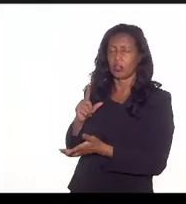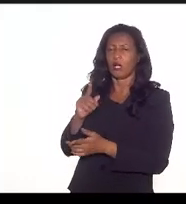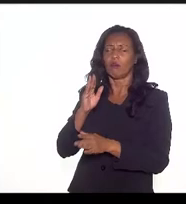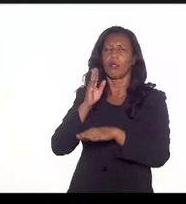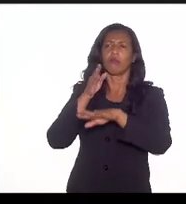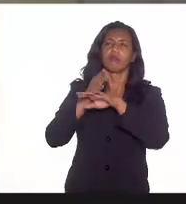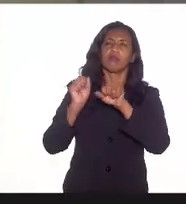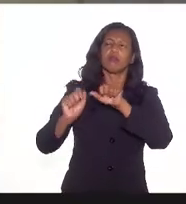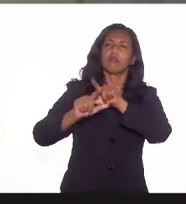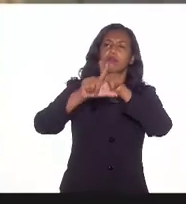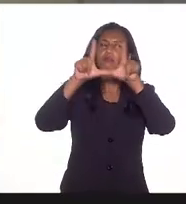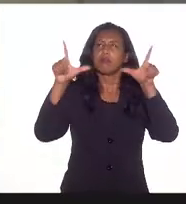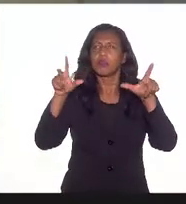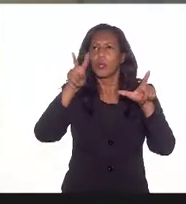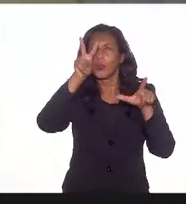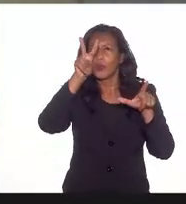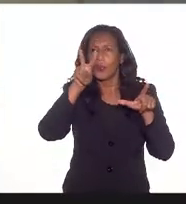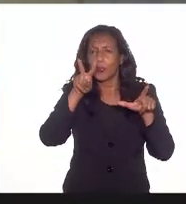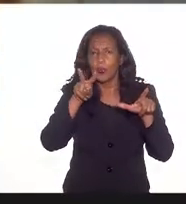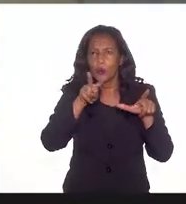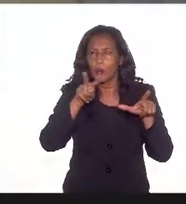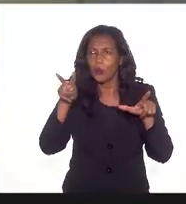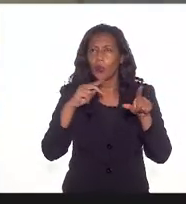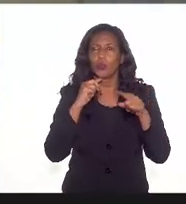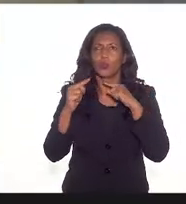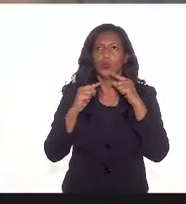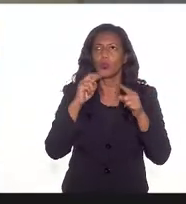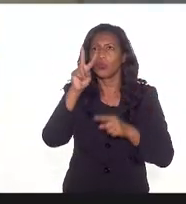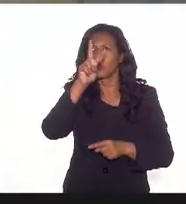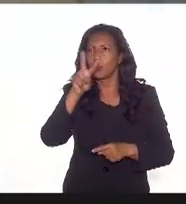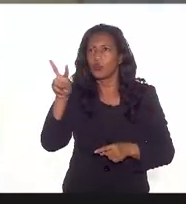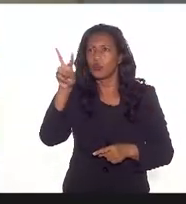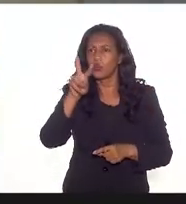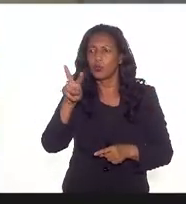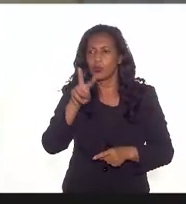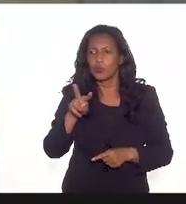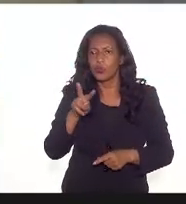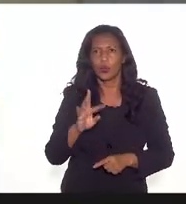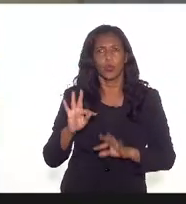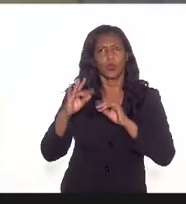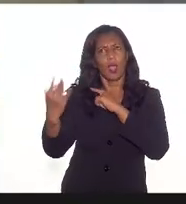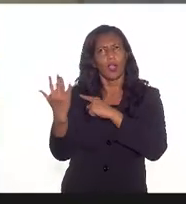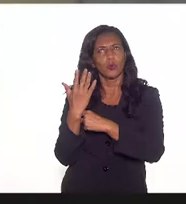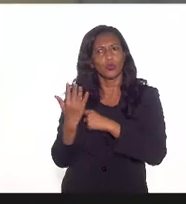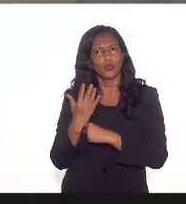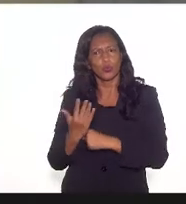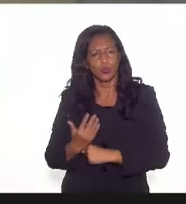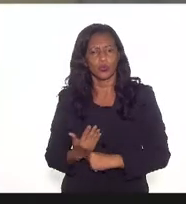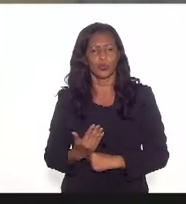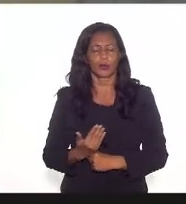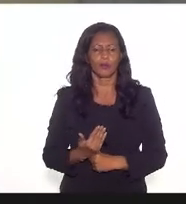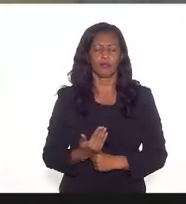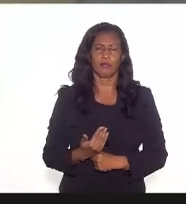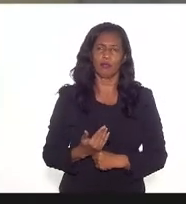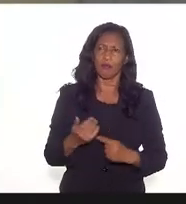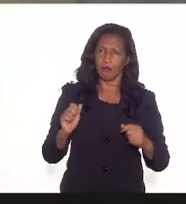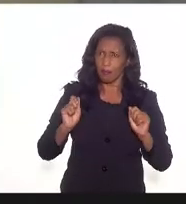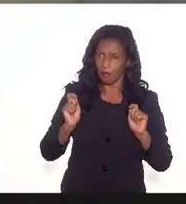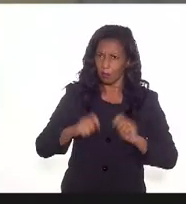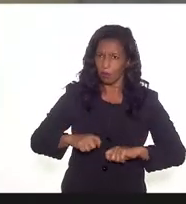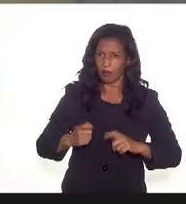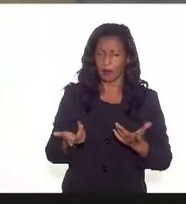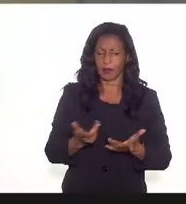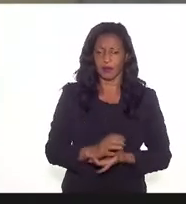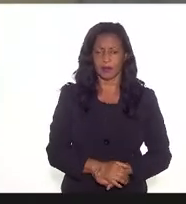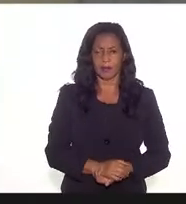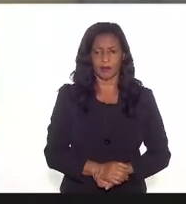possa verificar a sua disponibilidade, enfim, a linha que existe para ele, financiamento, etc. Isso não seria possível?